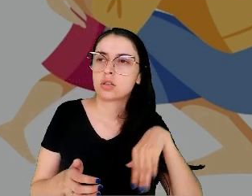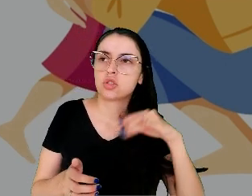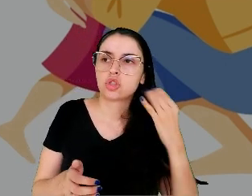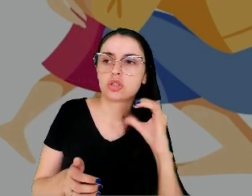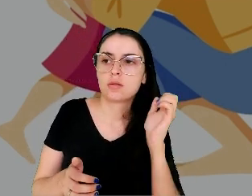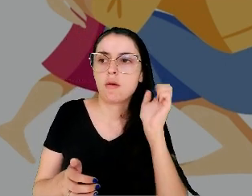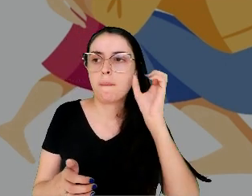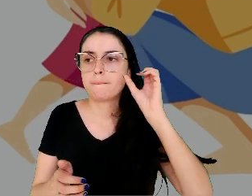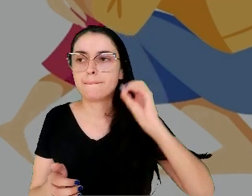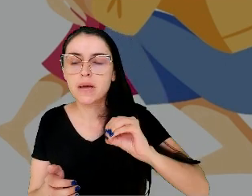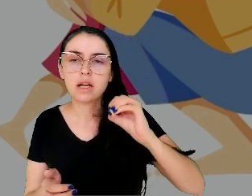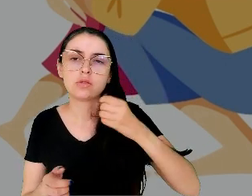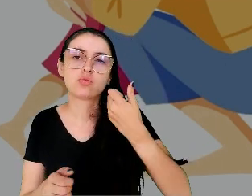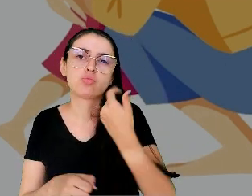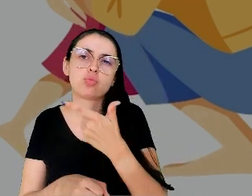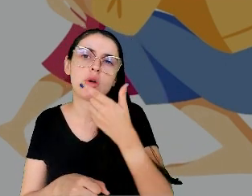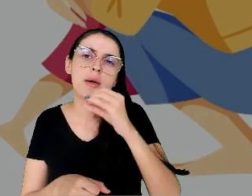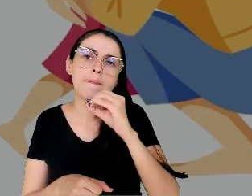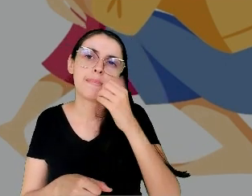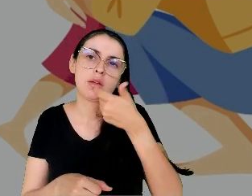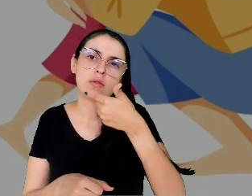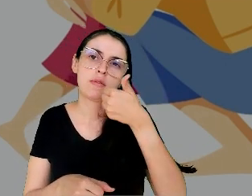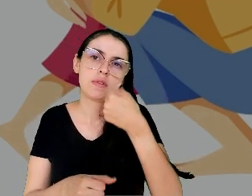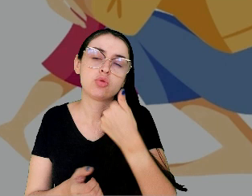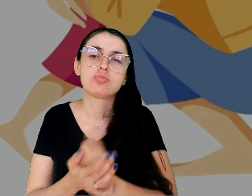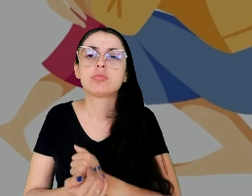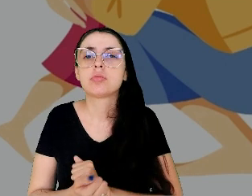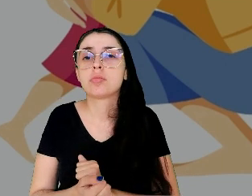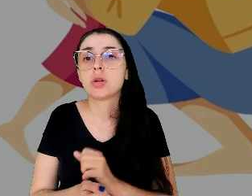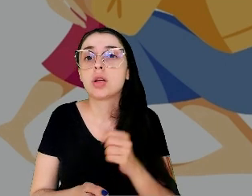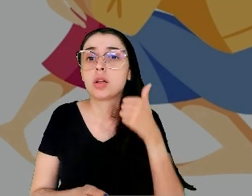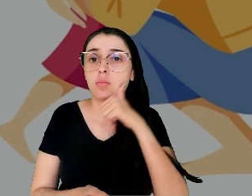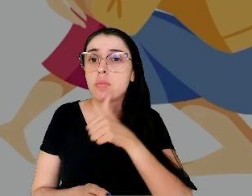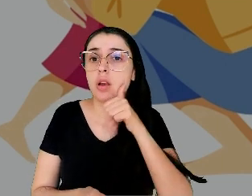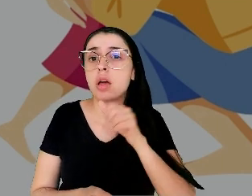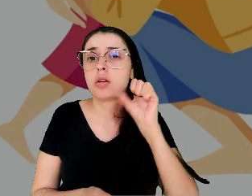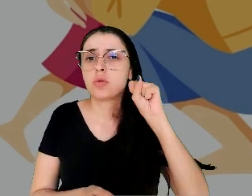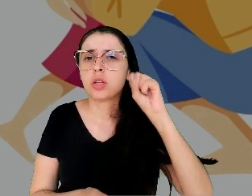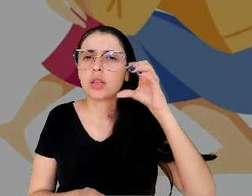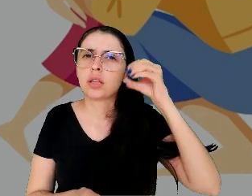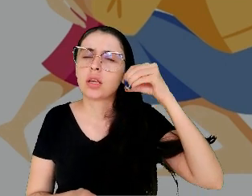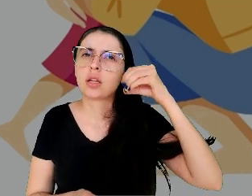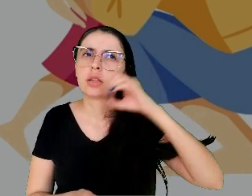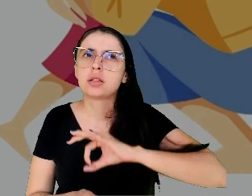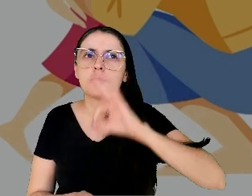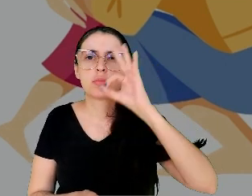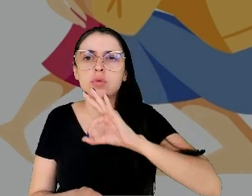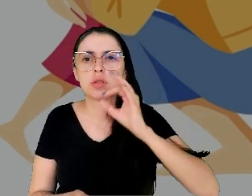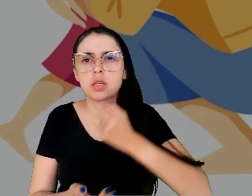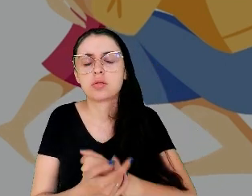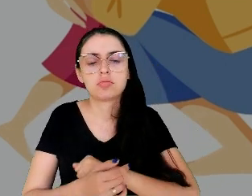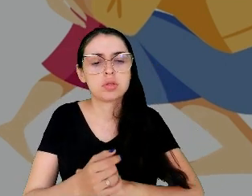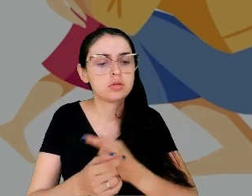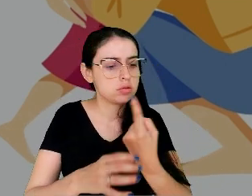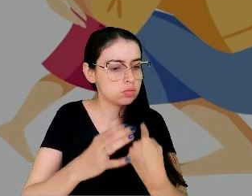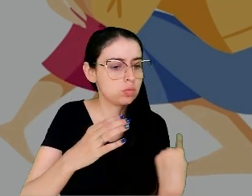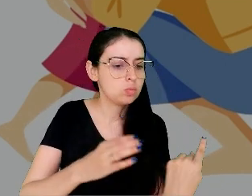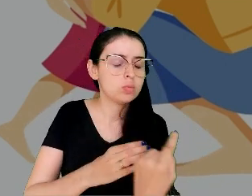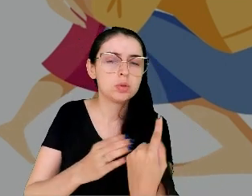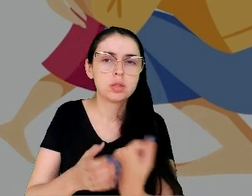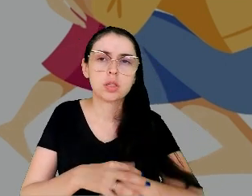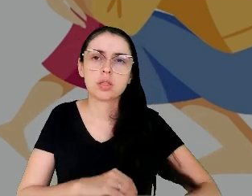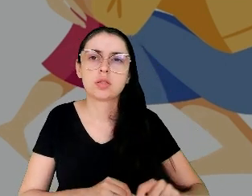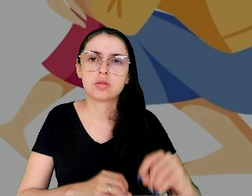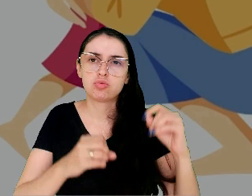representam 80% das pessoas deslocadas em razão de mudanças climáticas. E